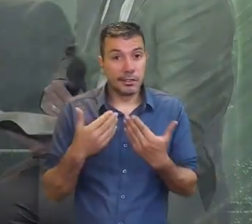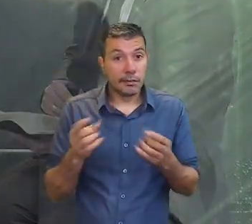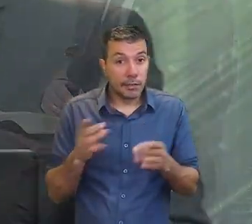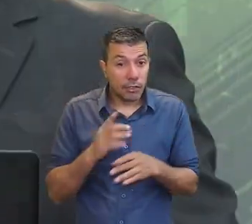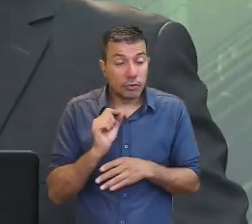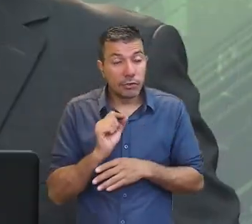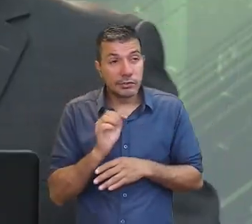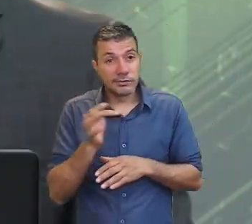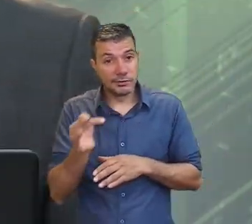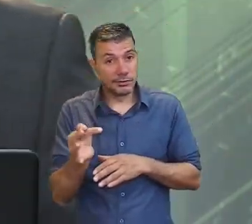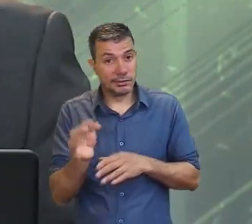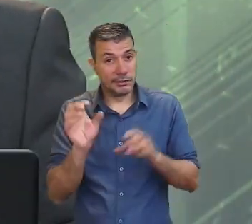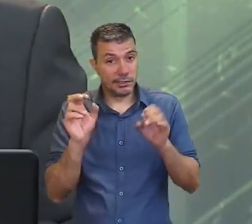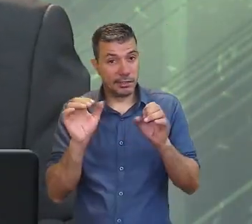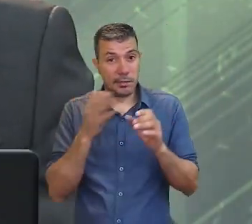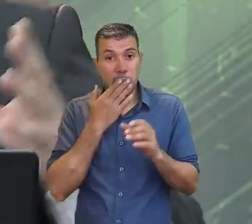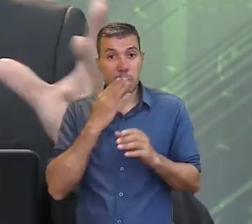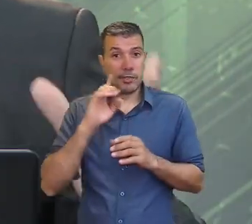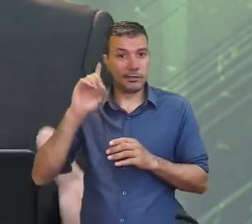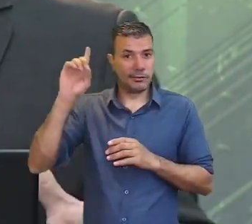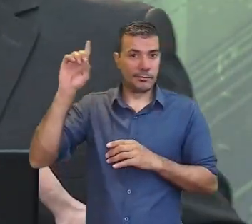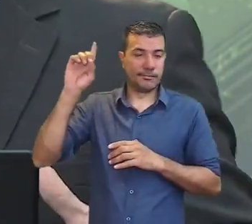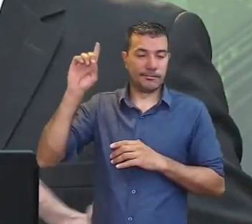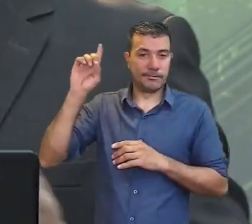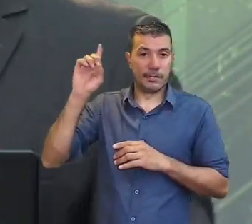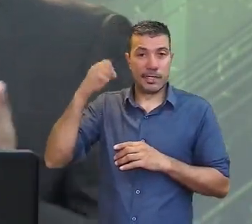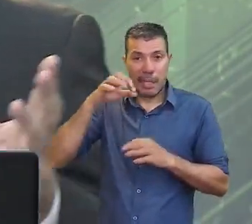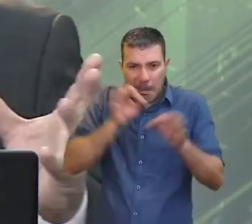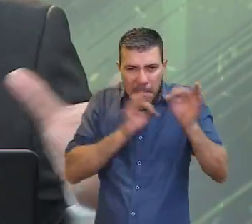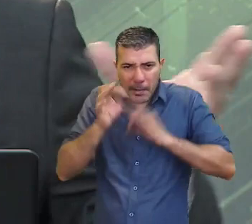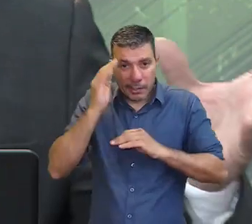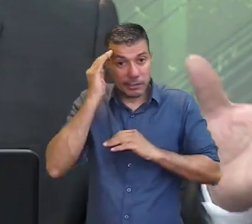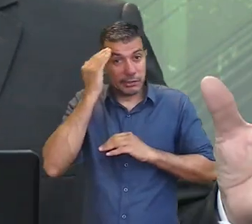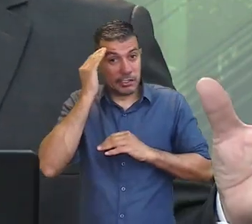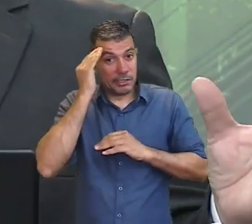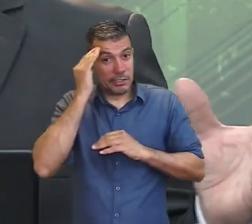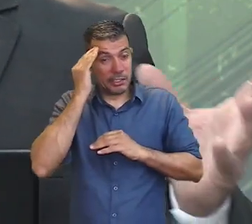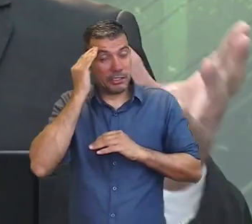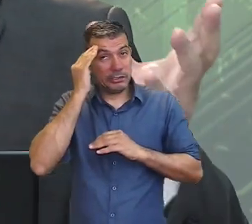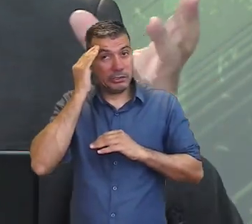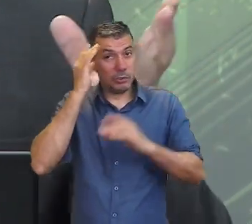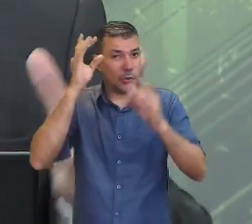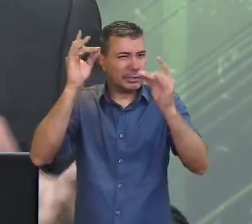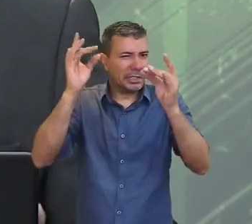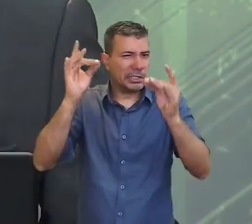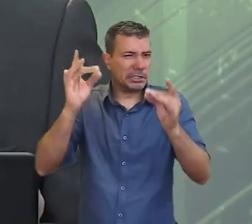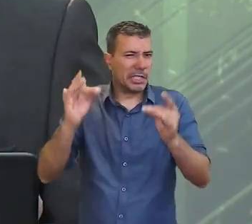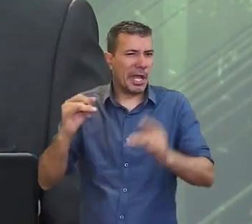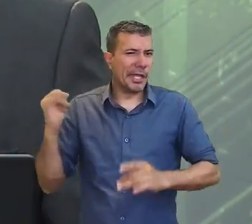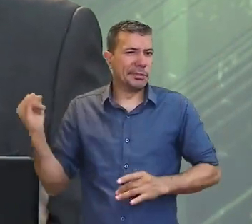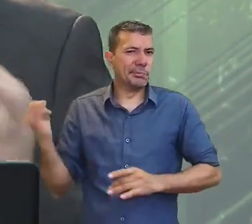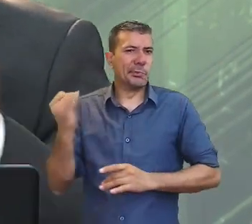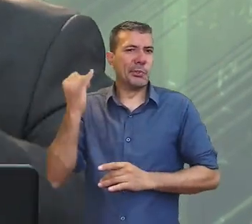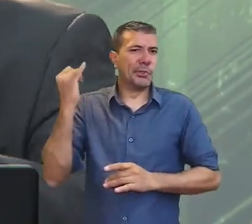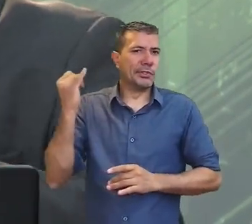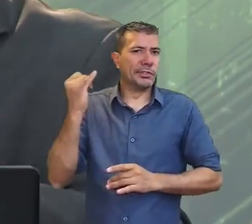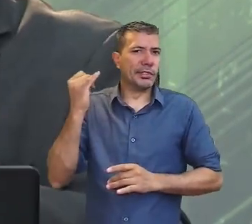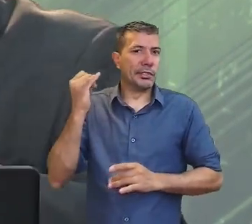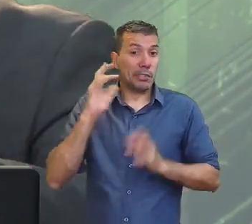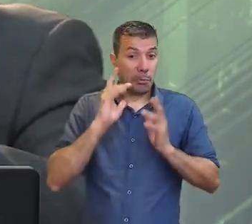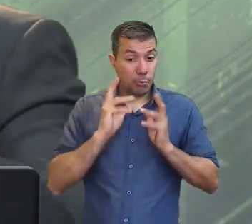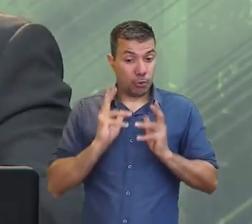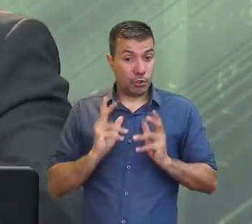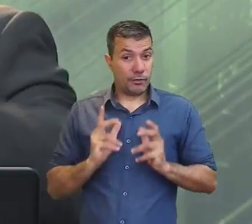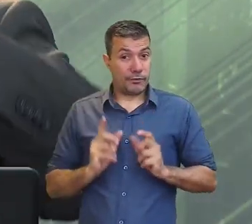com essa promessa que Deus tem para nós. Porque agora que estamos prontos para entender a dimensão, a importância da